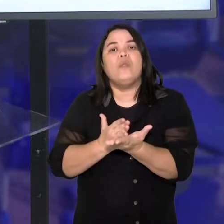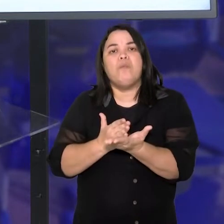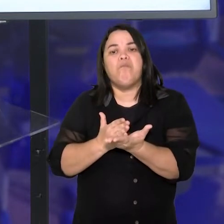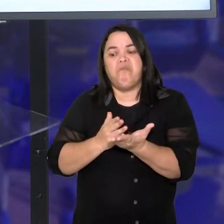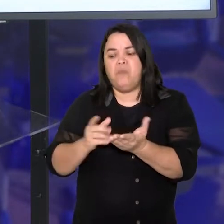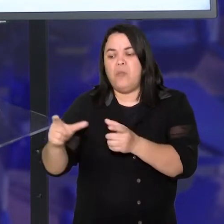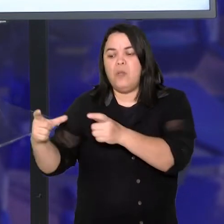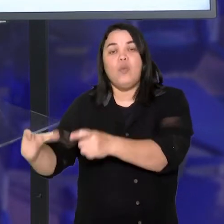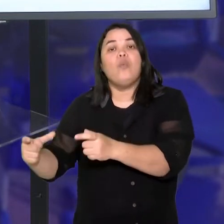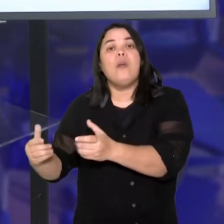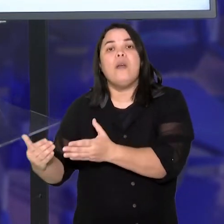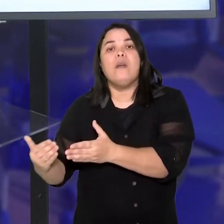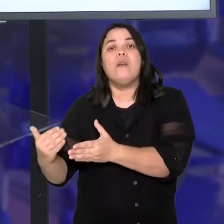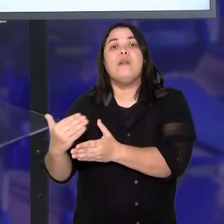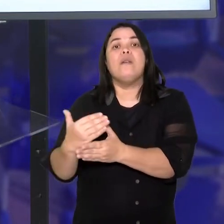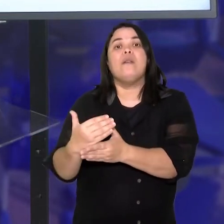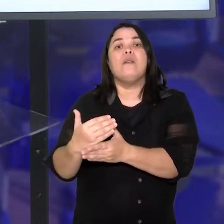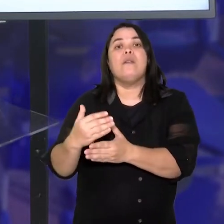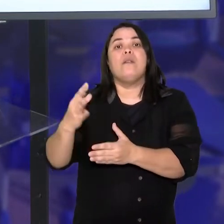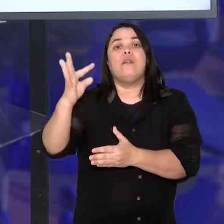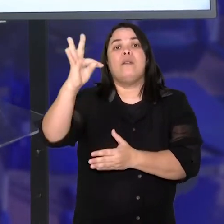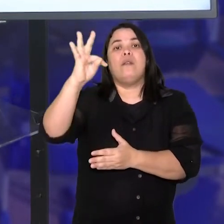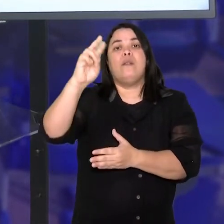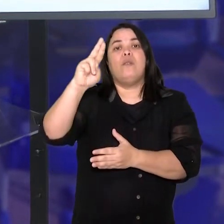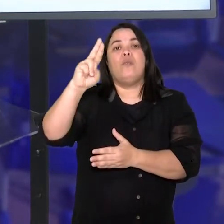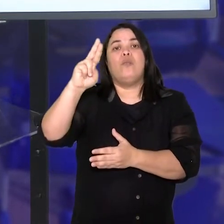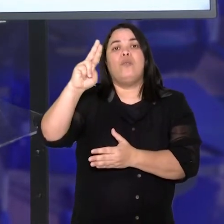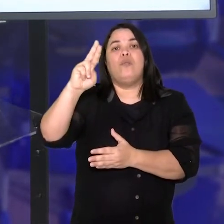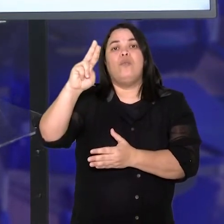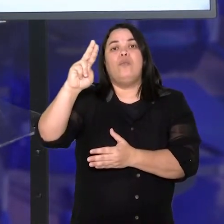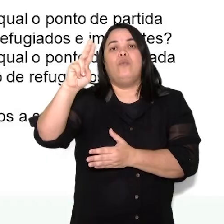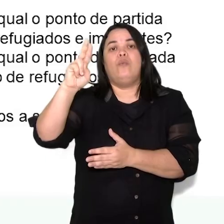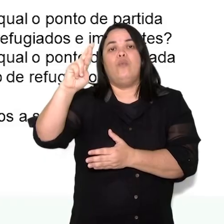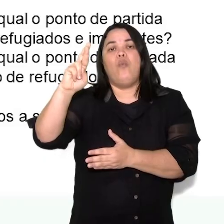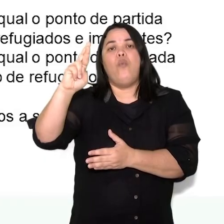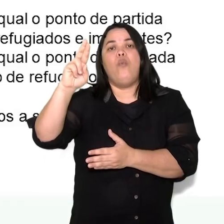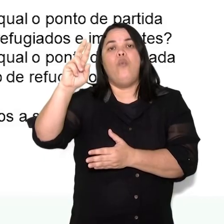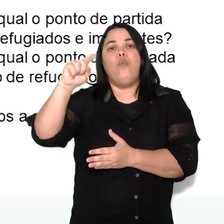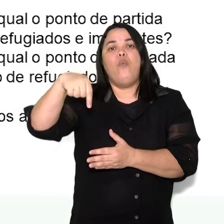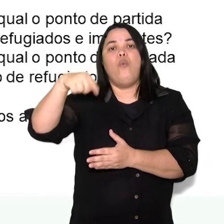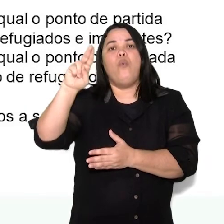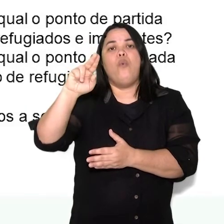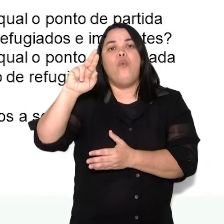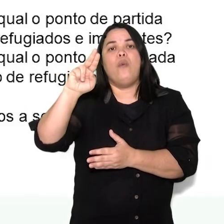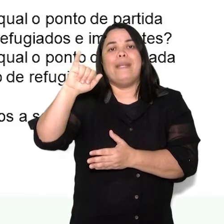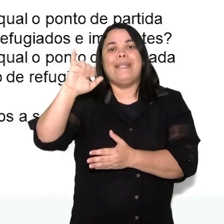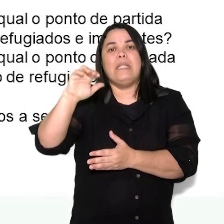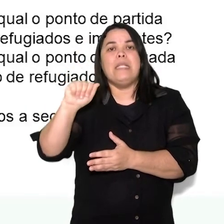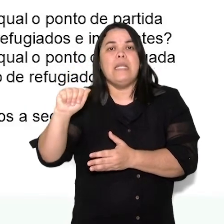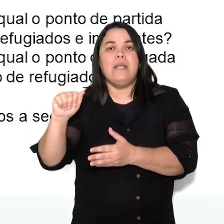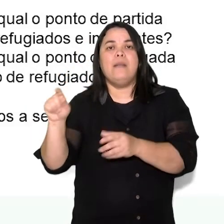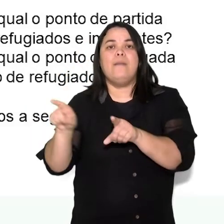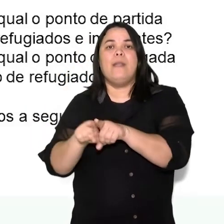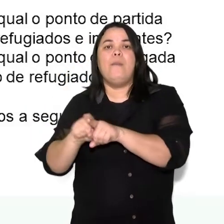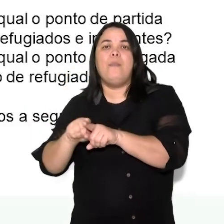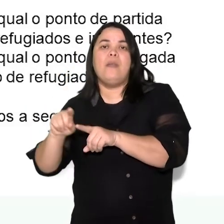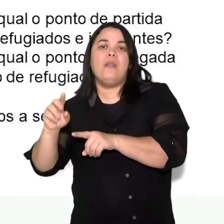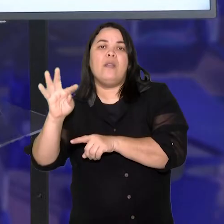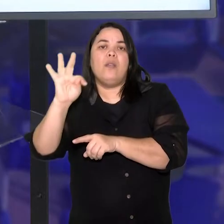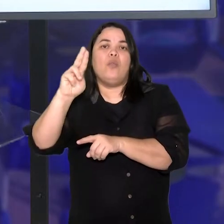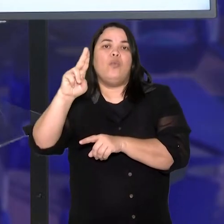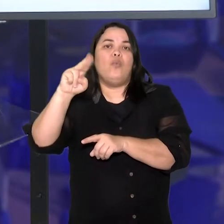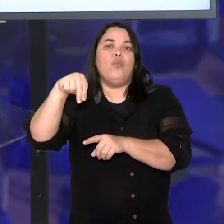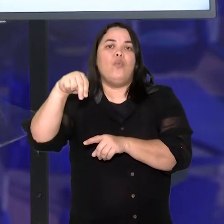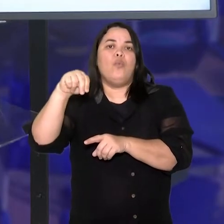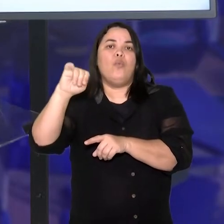saíram? Da Turquia e da Tunísia. Letra B. No mapa acima, qual o ponto de chegada desse grupo de